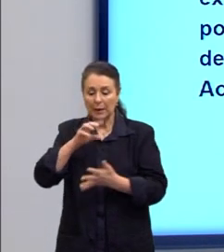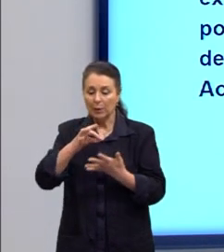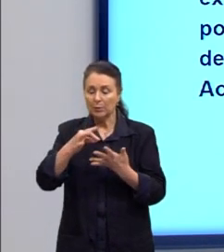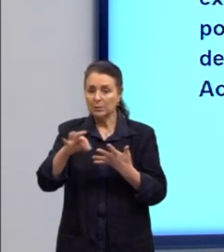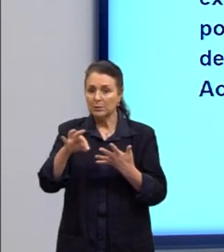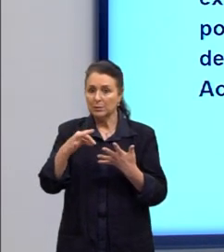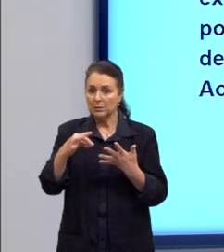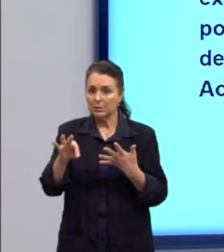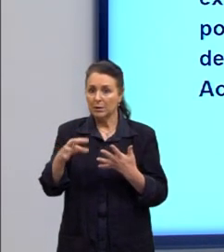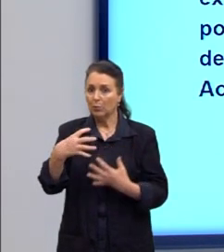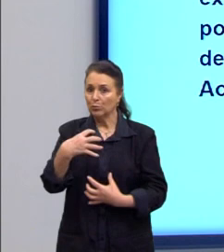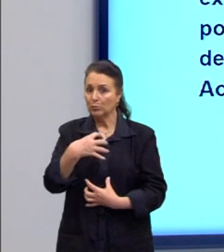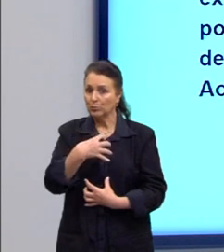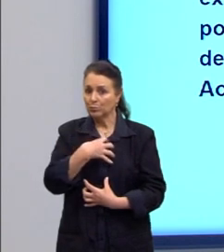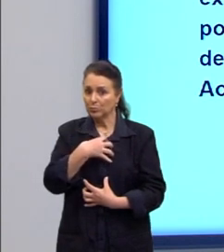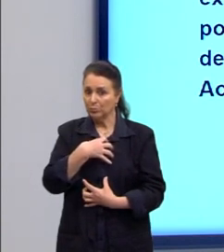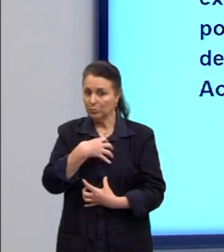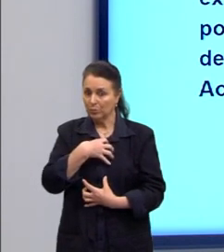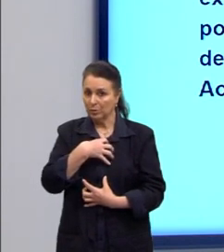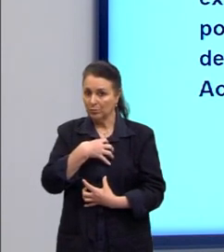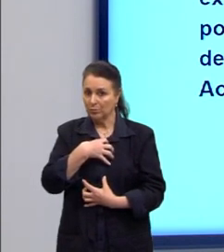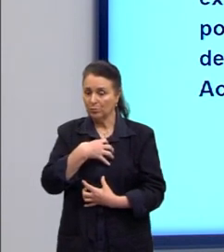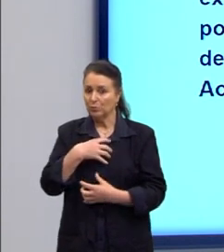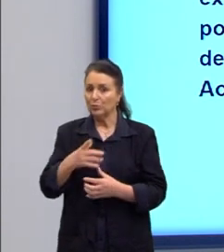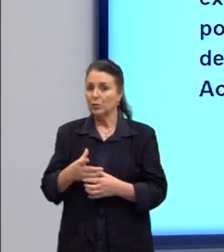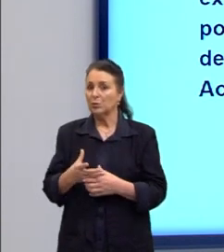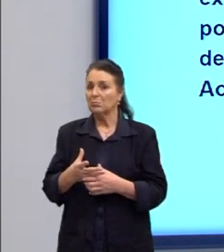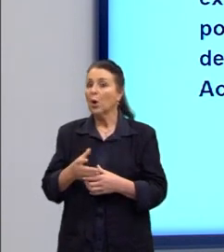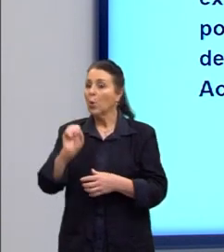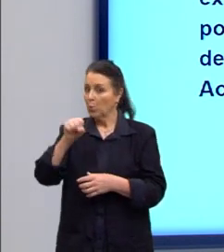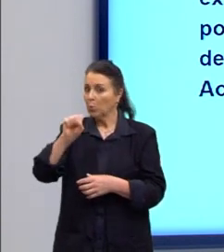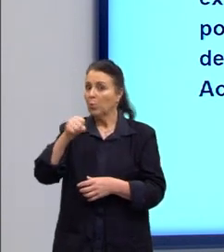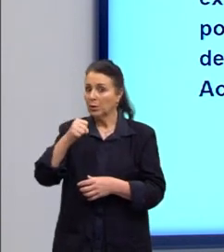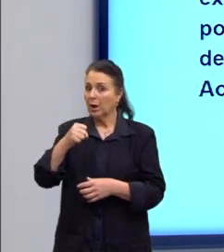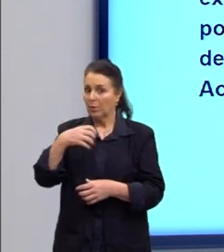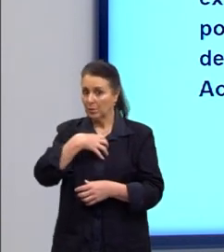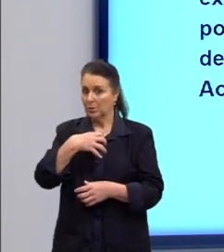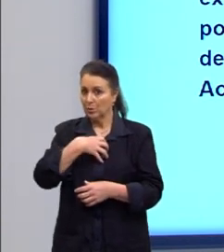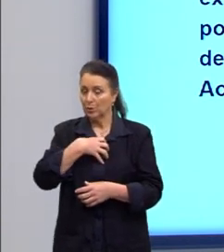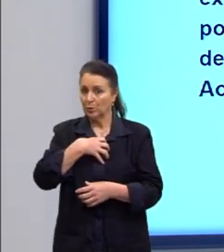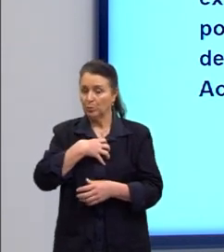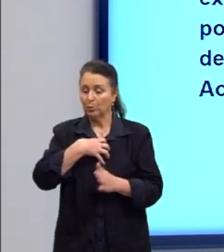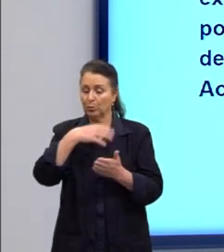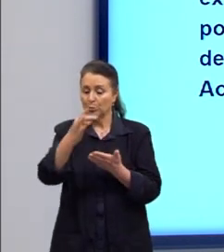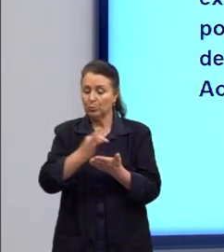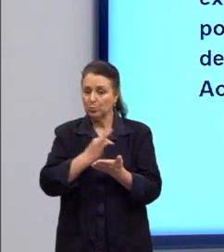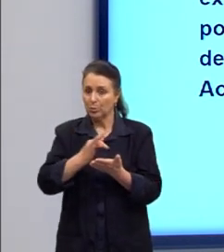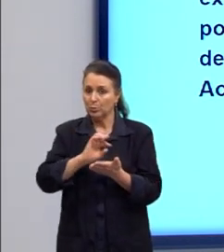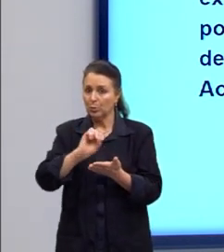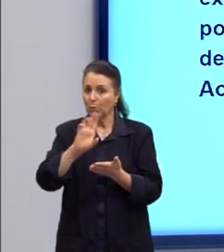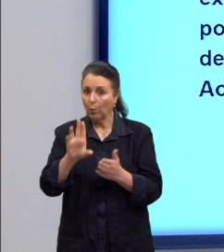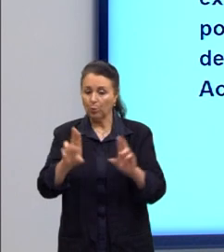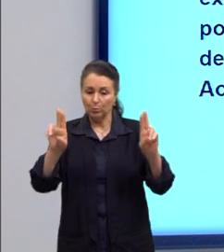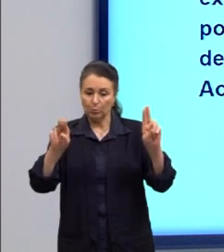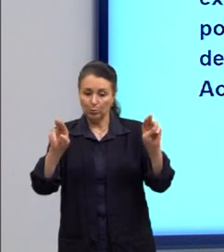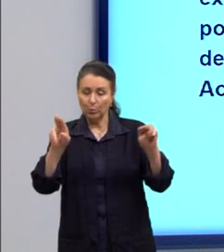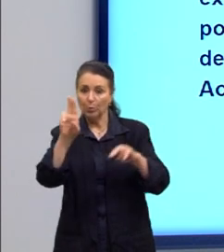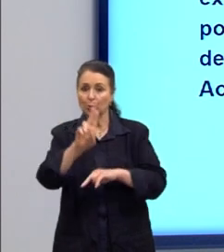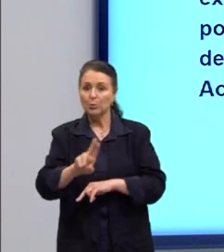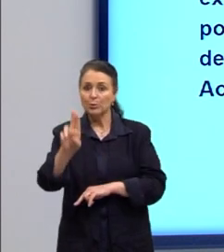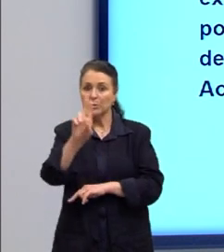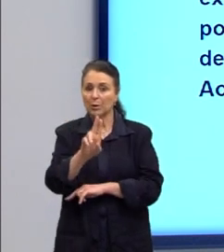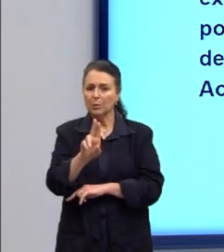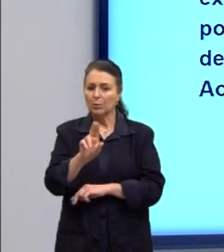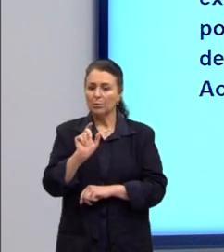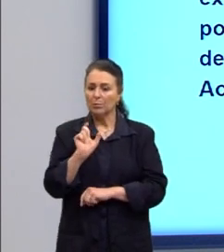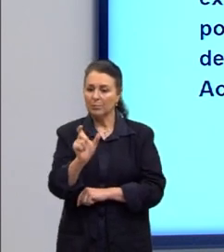é o modo de afirmar o sentido de um texto ou passagem usando outras